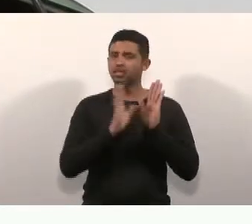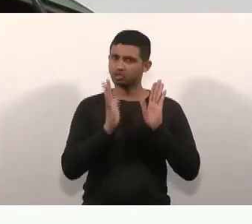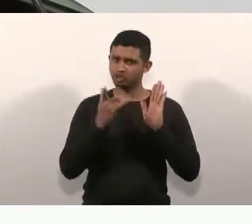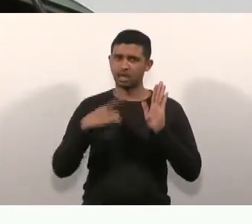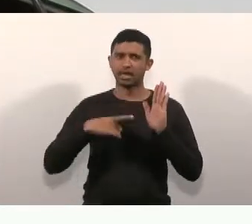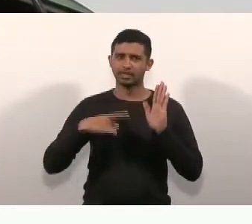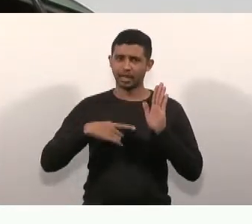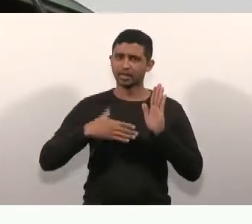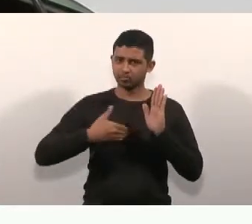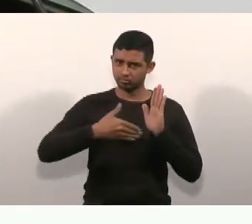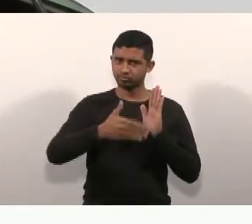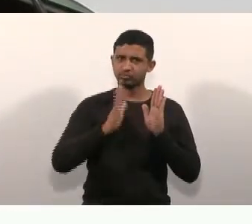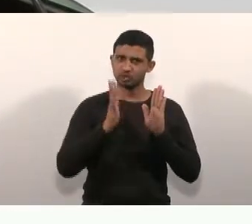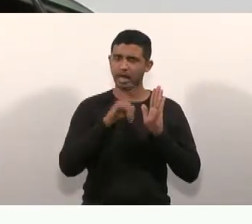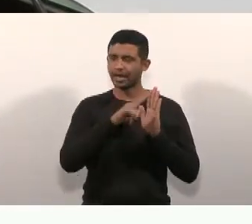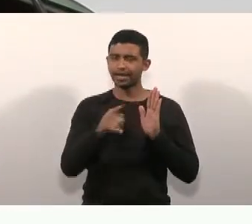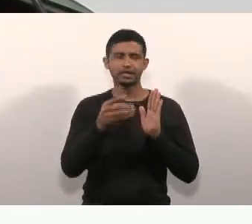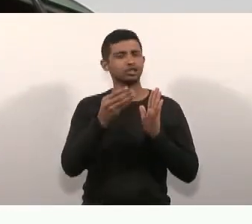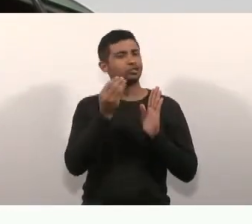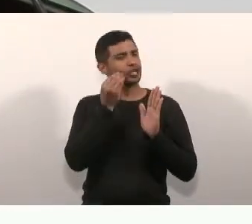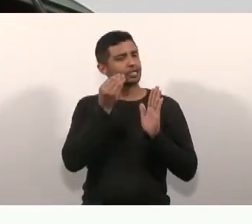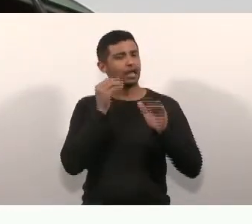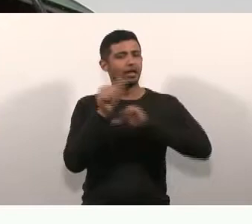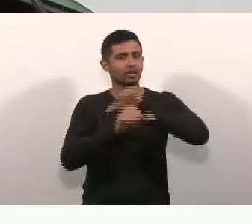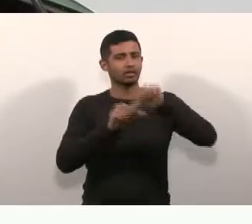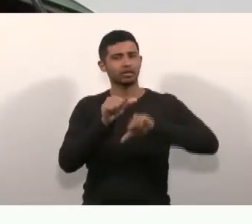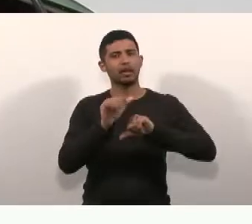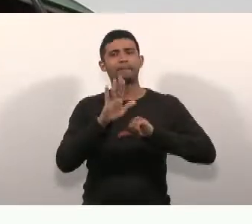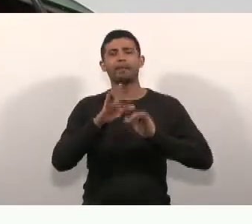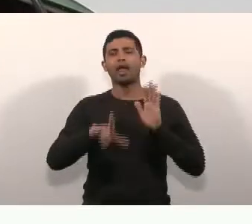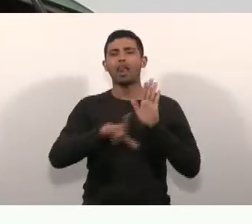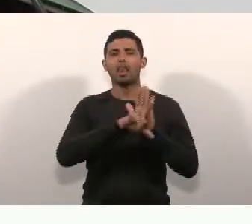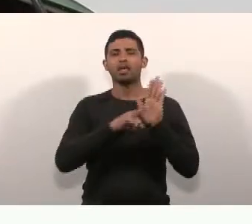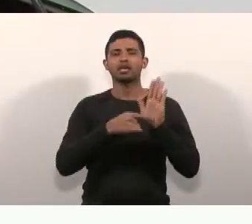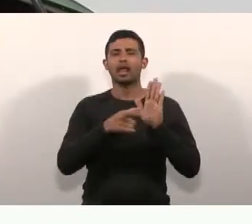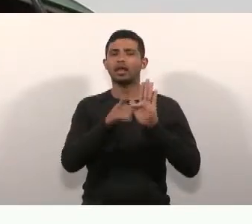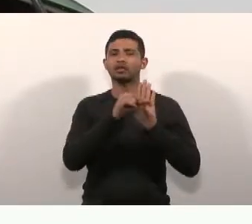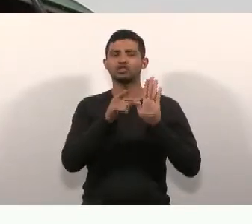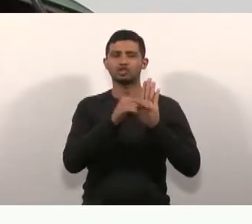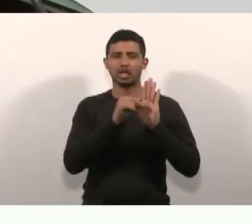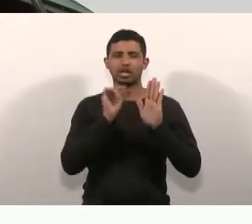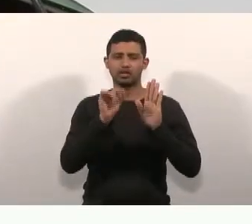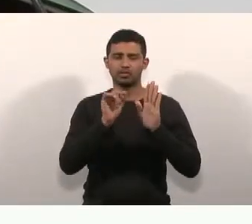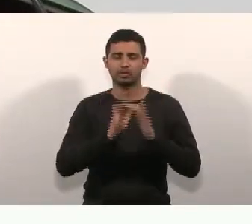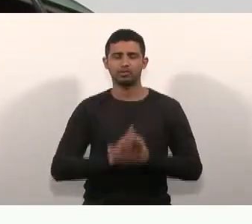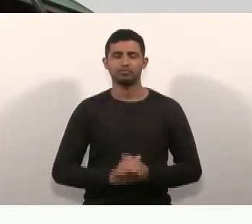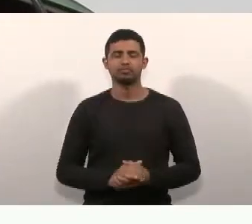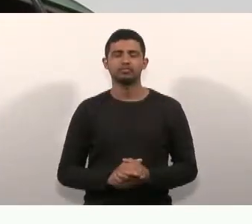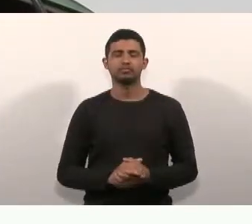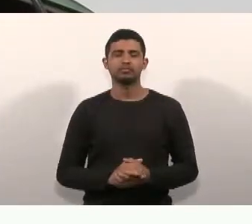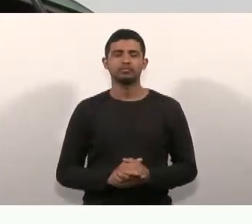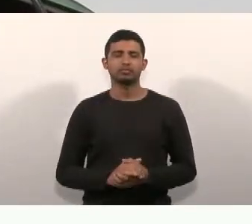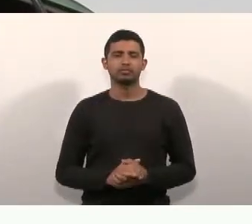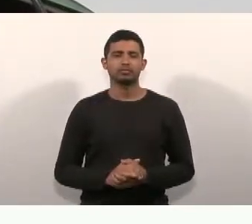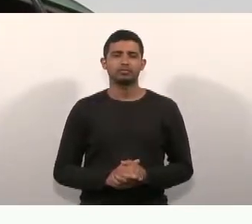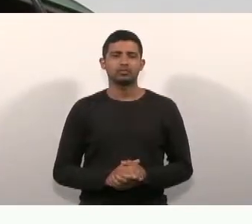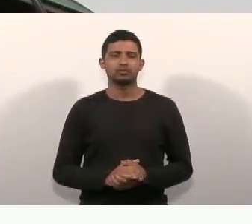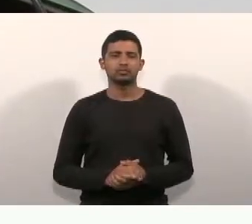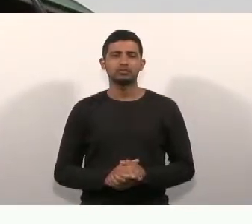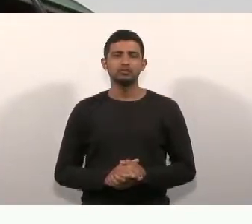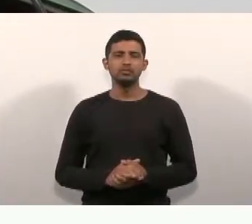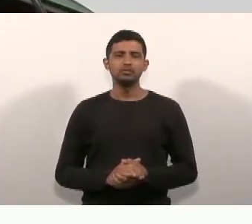existente, já em vigor, que eles pretendem alterar, e a lei, ela destaca, senhores deputados, que